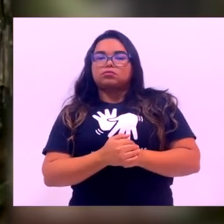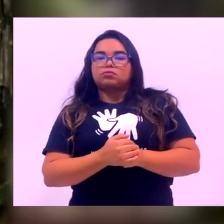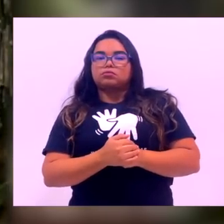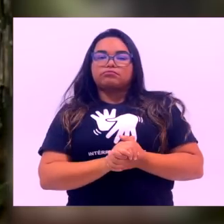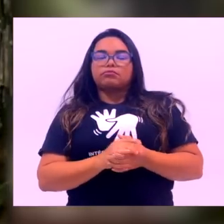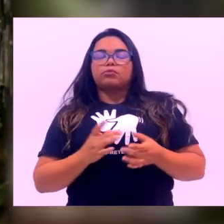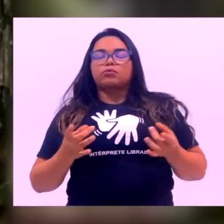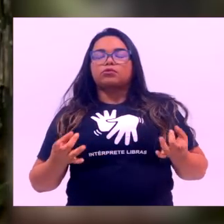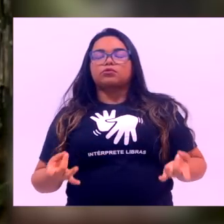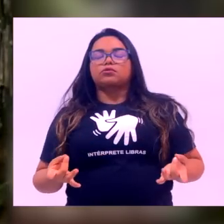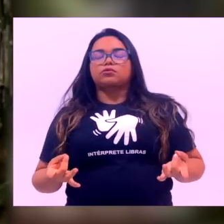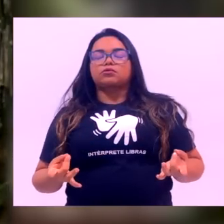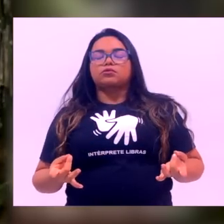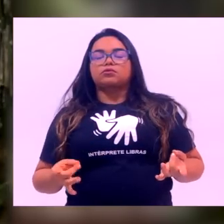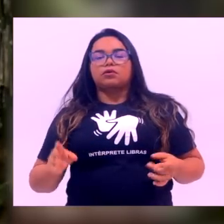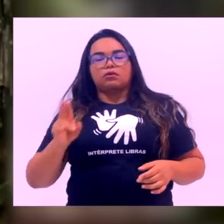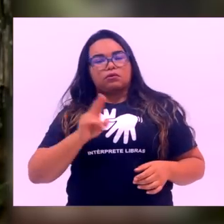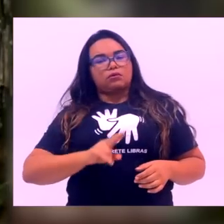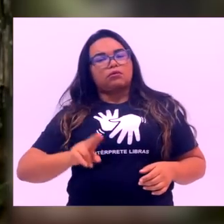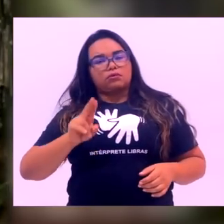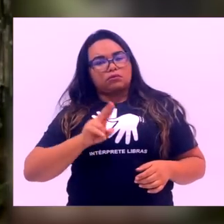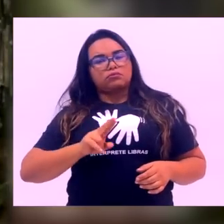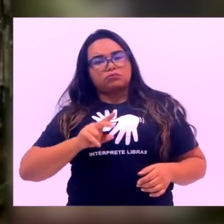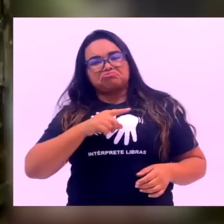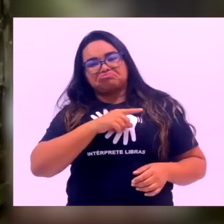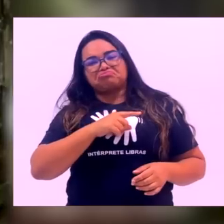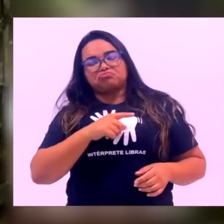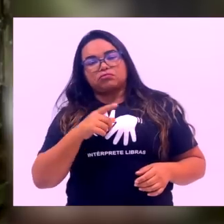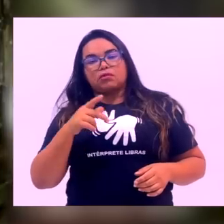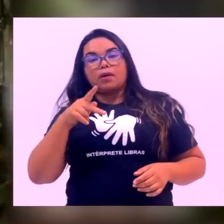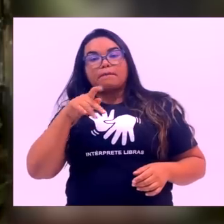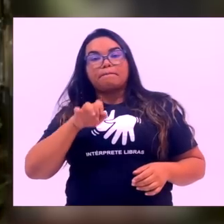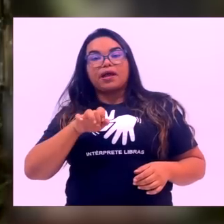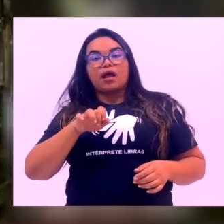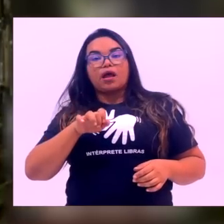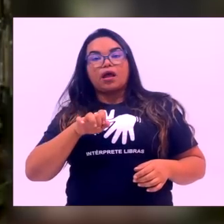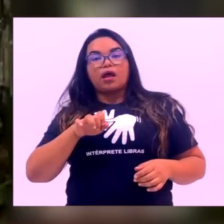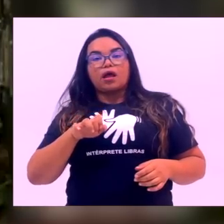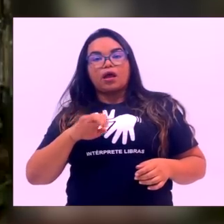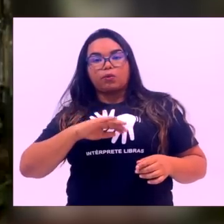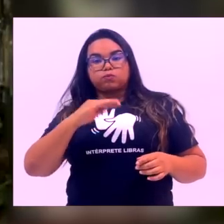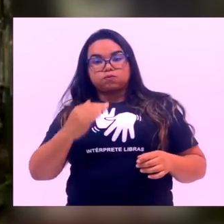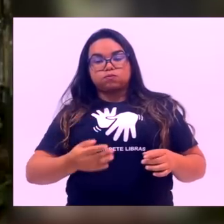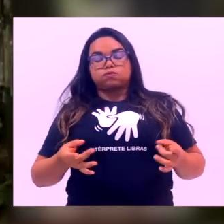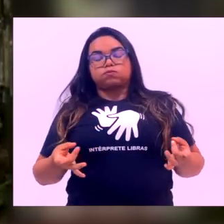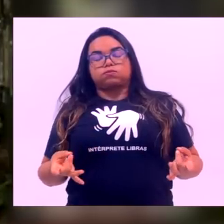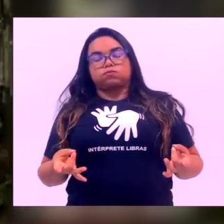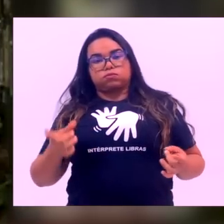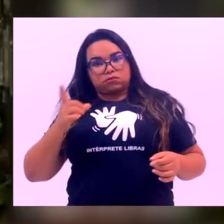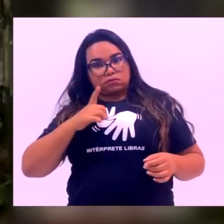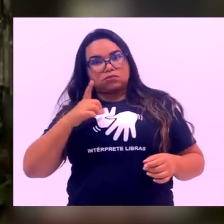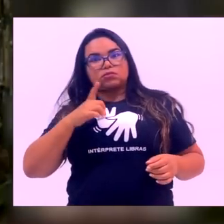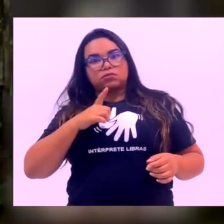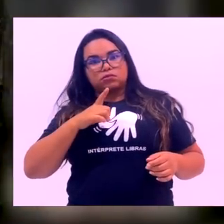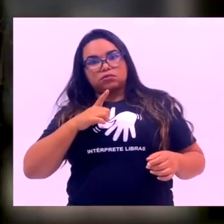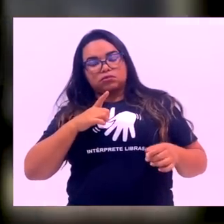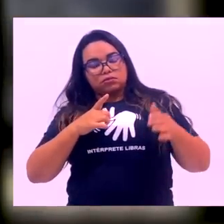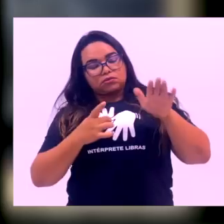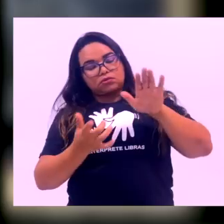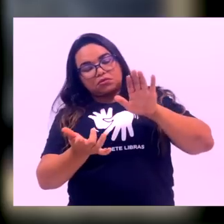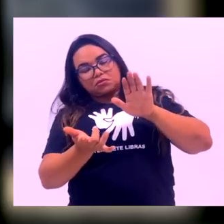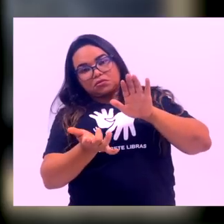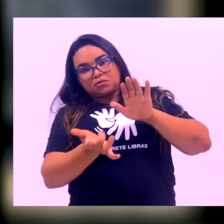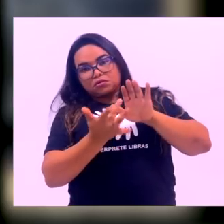mas não é outra coisa. O budismo usa esse símbolo. No budismo, o pé de Buda tem suásticas debaixo de